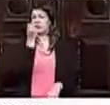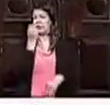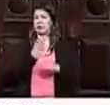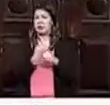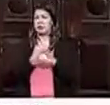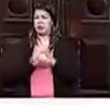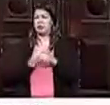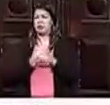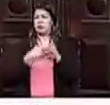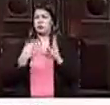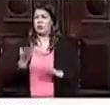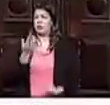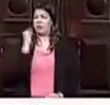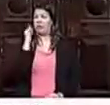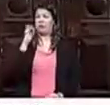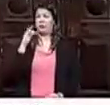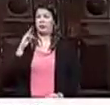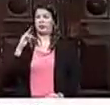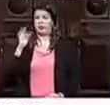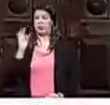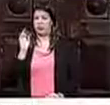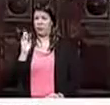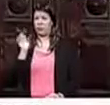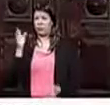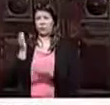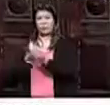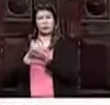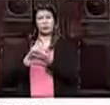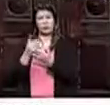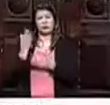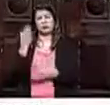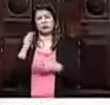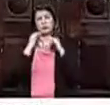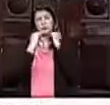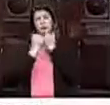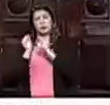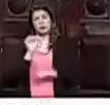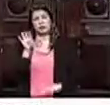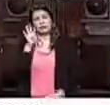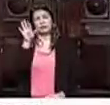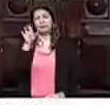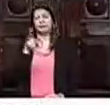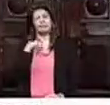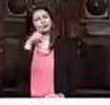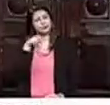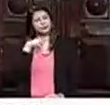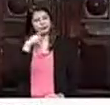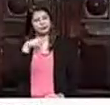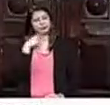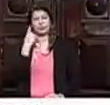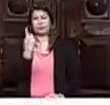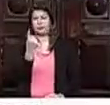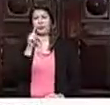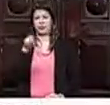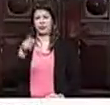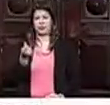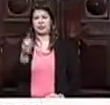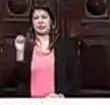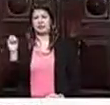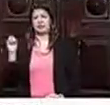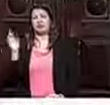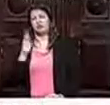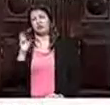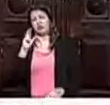de IPTU, e agora, desde o final do governo Eduardo Paes, estão recebendo a cobrança de R$ 1.600 de IPTU.